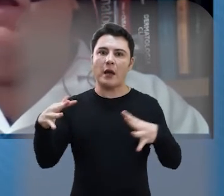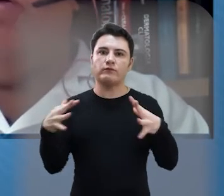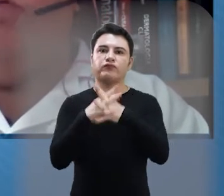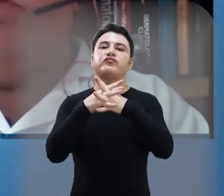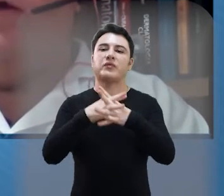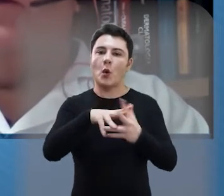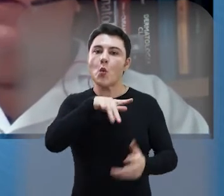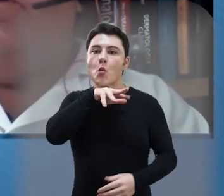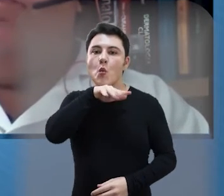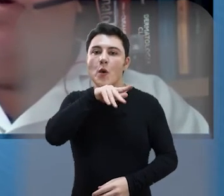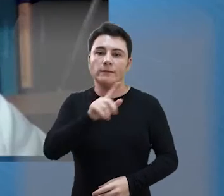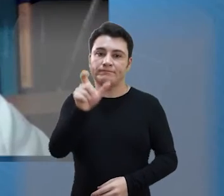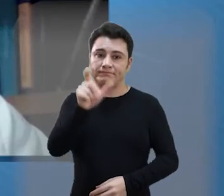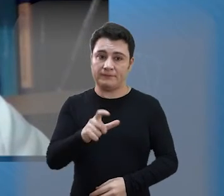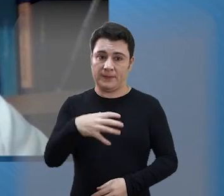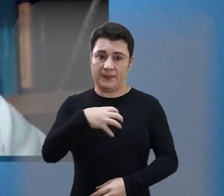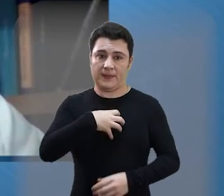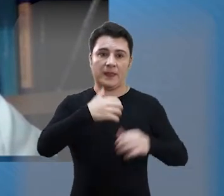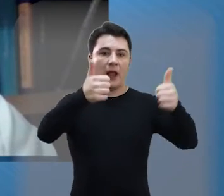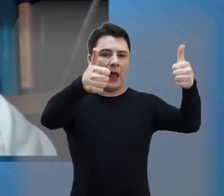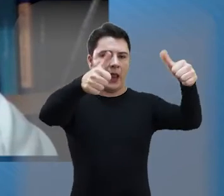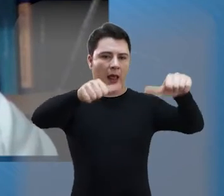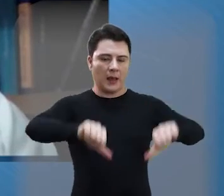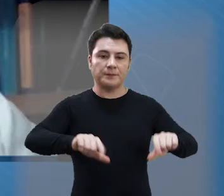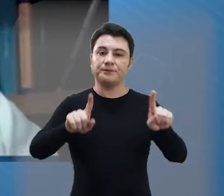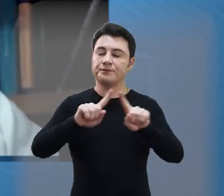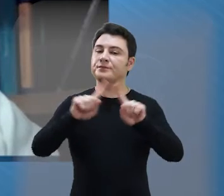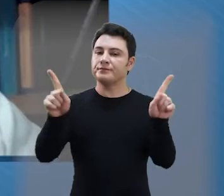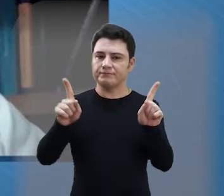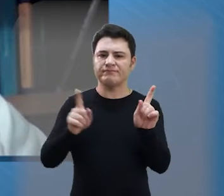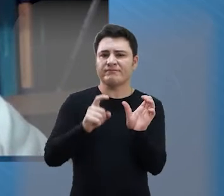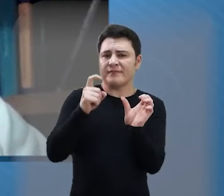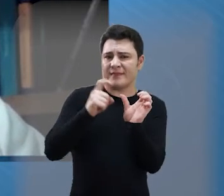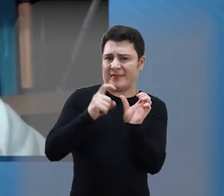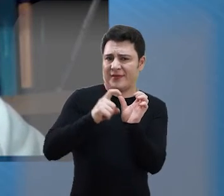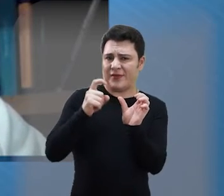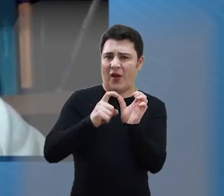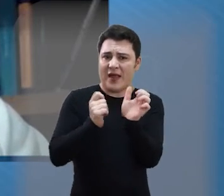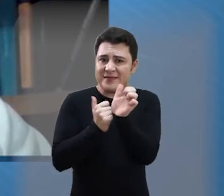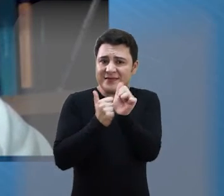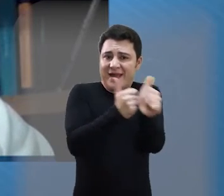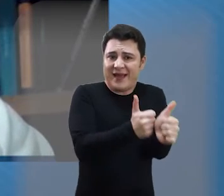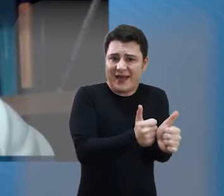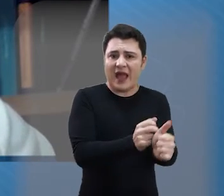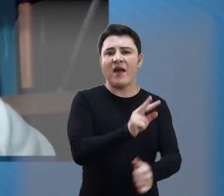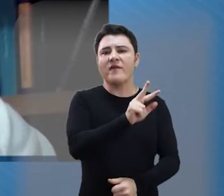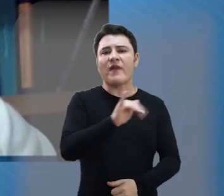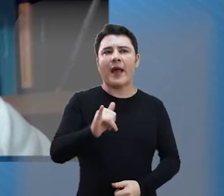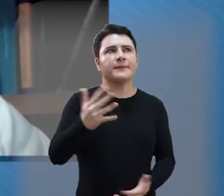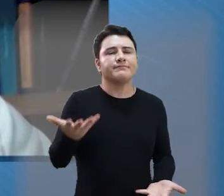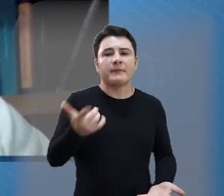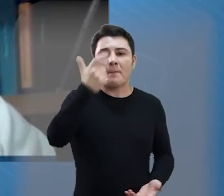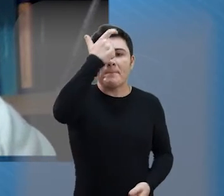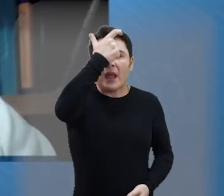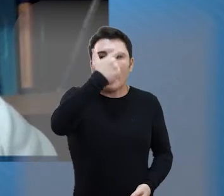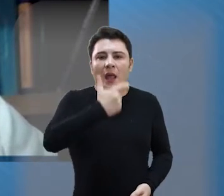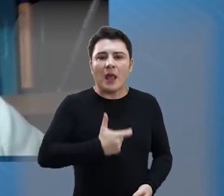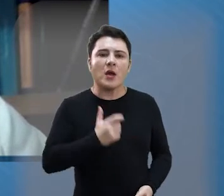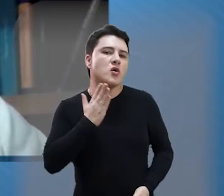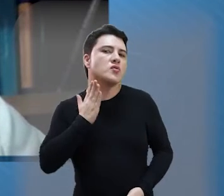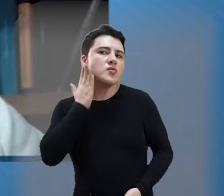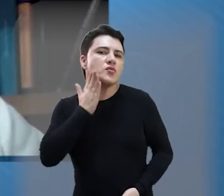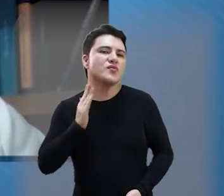que causa uma alteração cosmética muito ruim, os pacientes se sentem muito mal, e